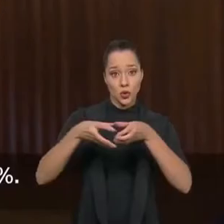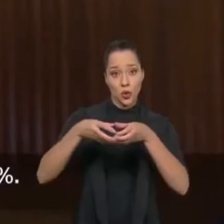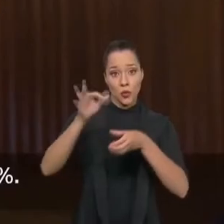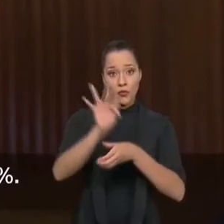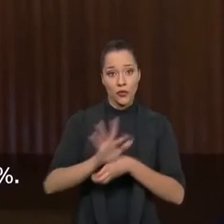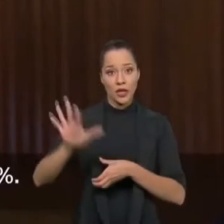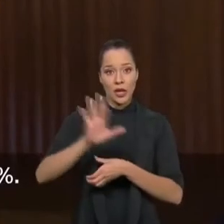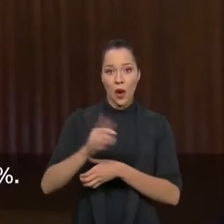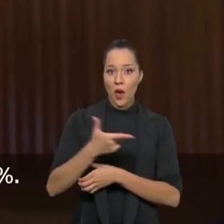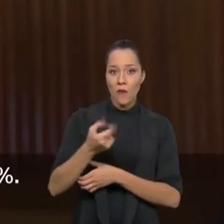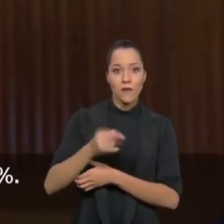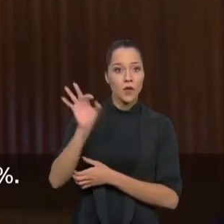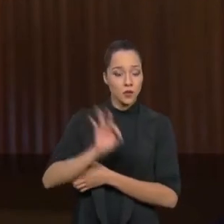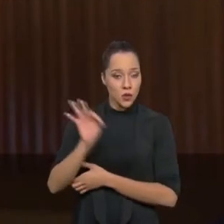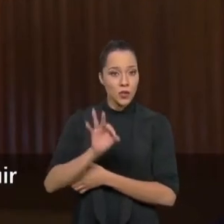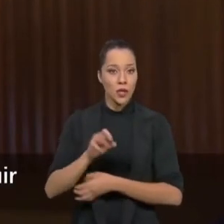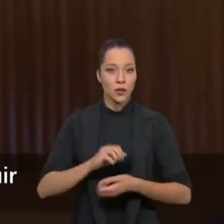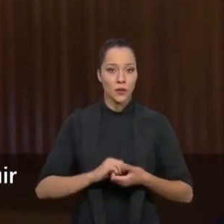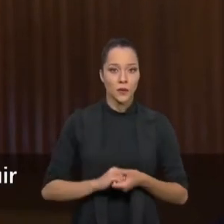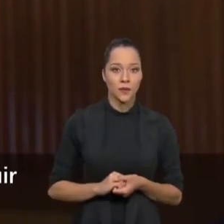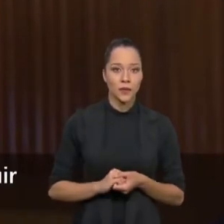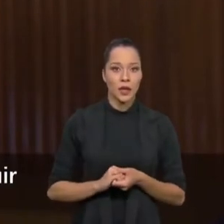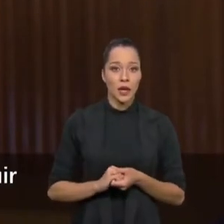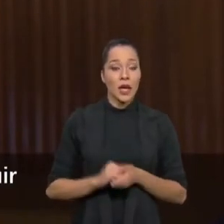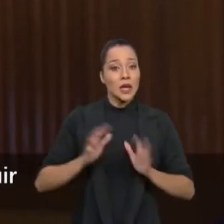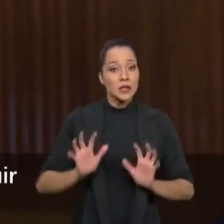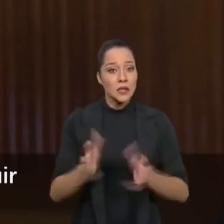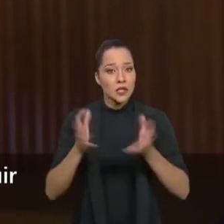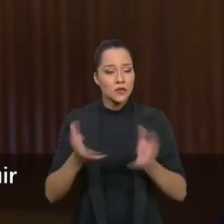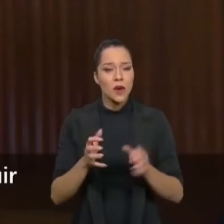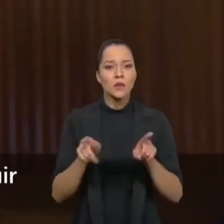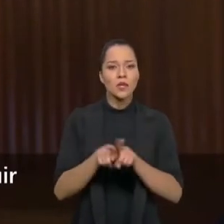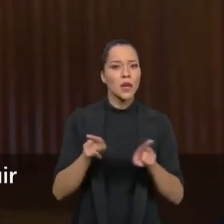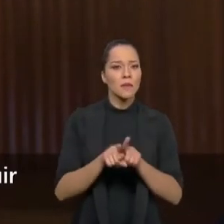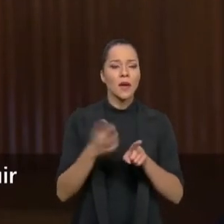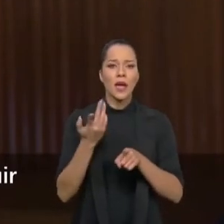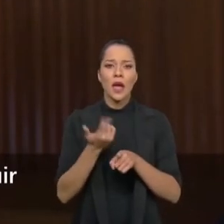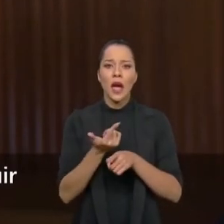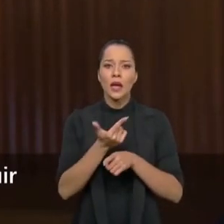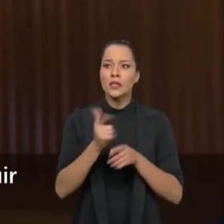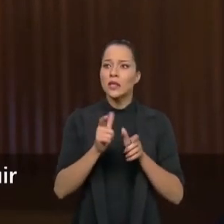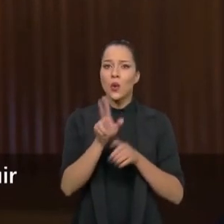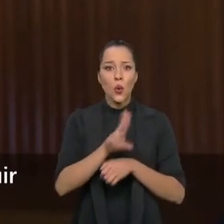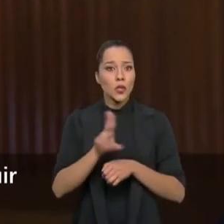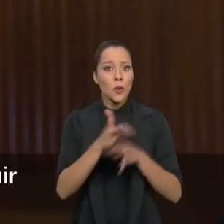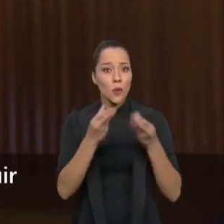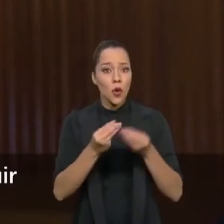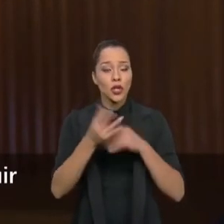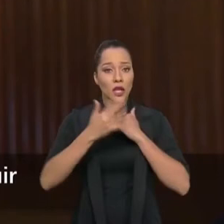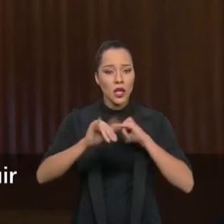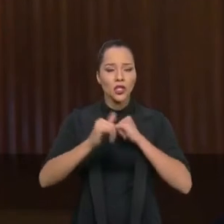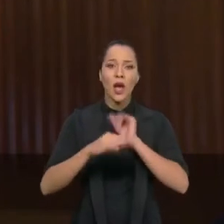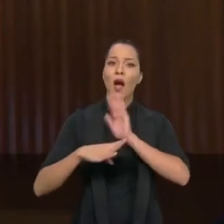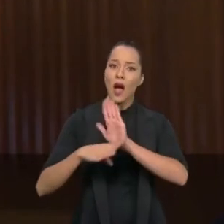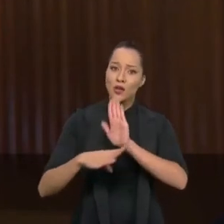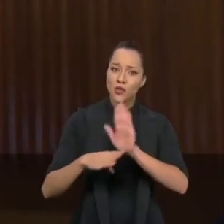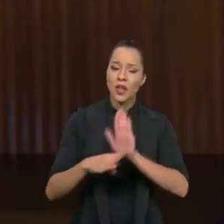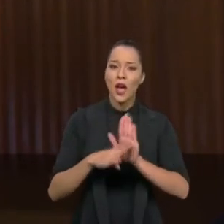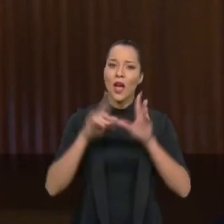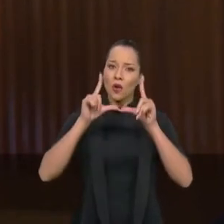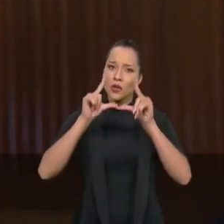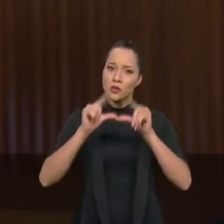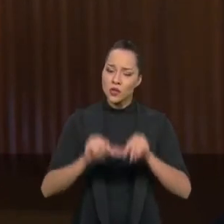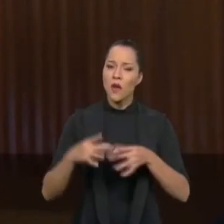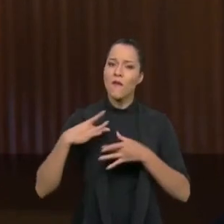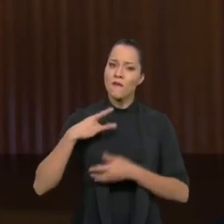consumo. Em 20%, incentivamos os grandes consumidores a contribuir com a